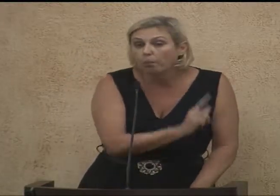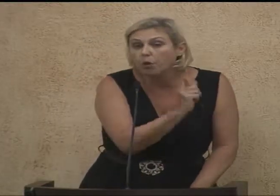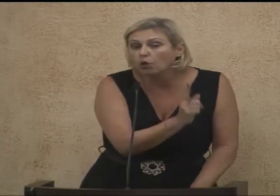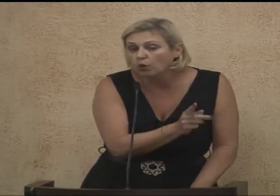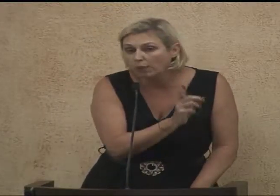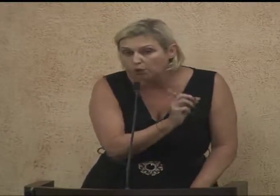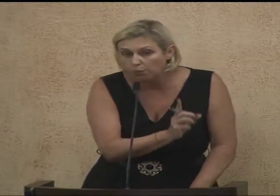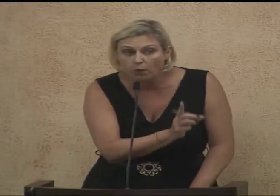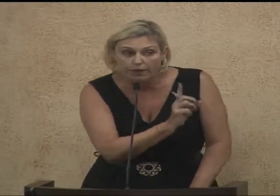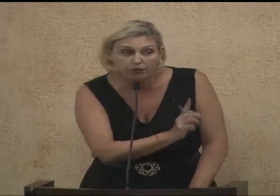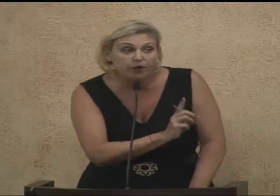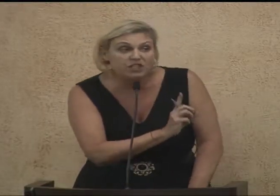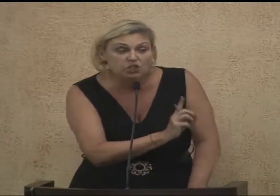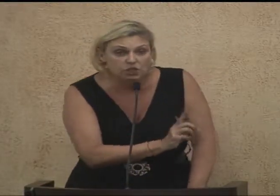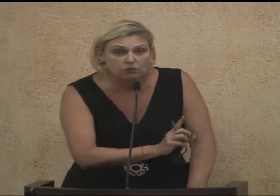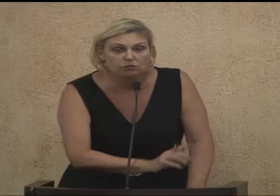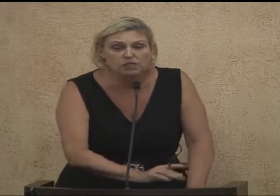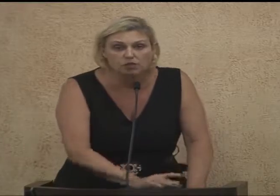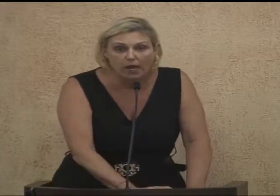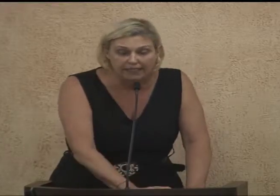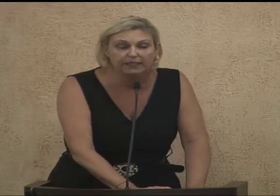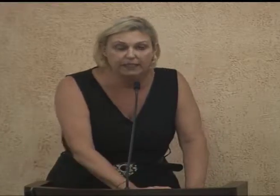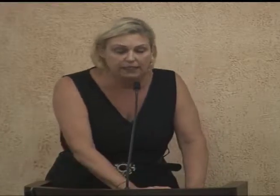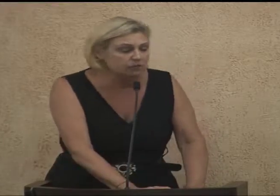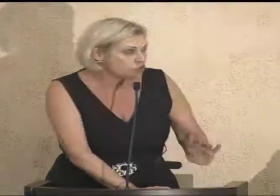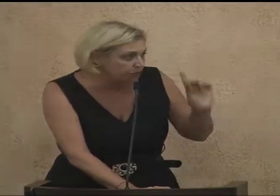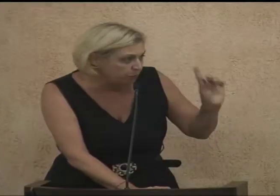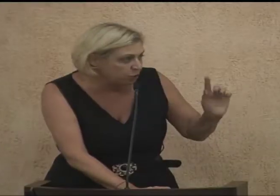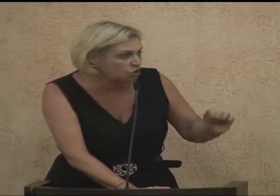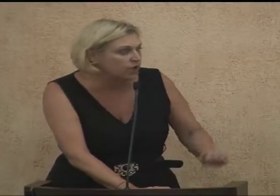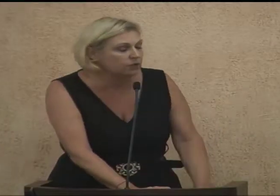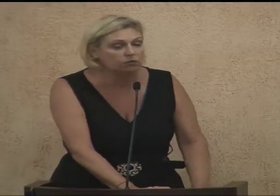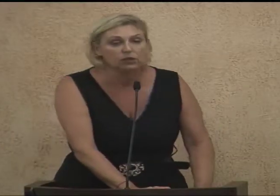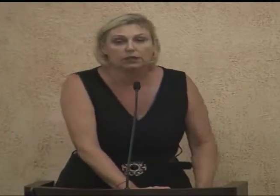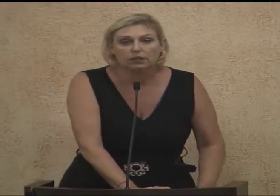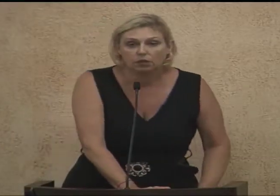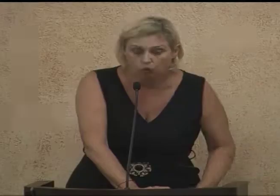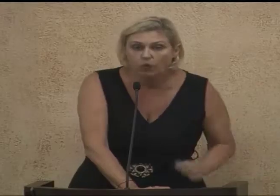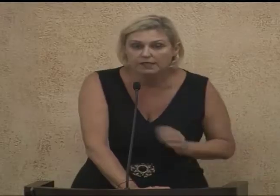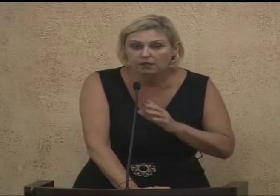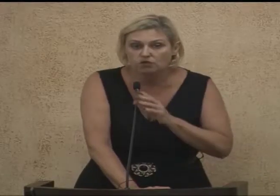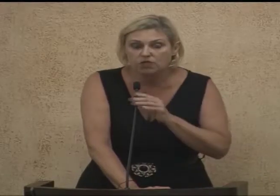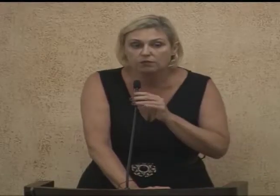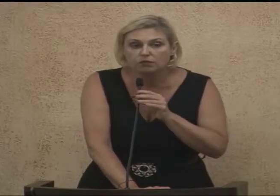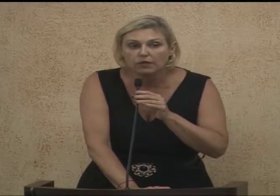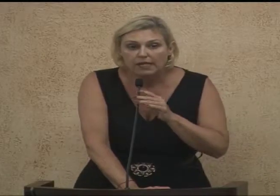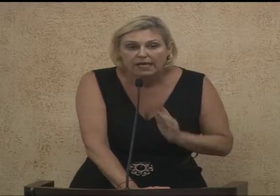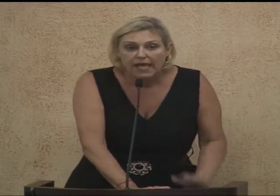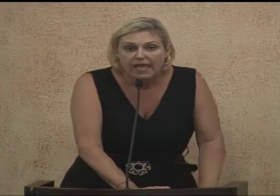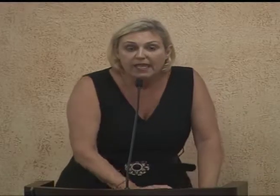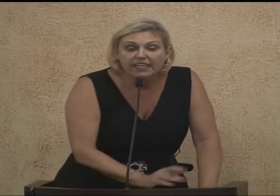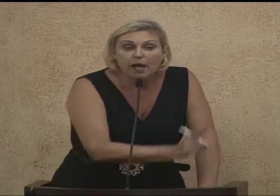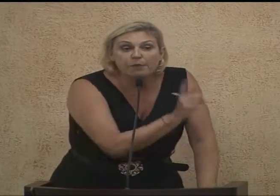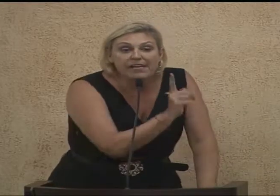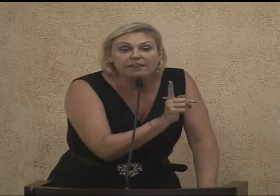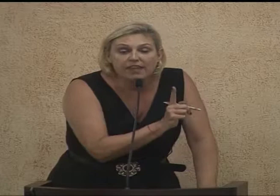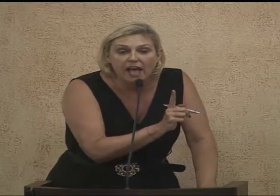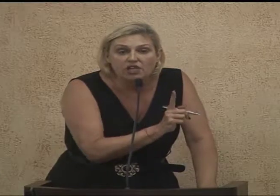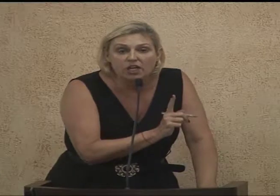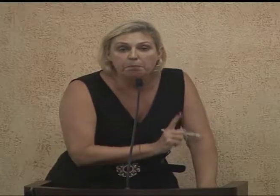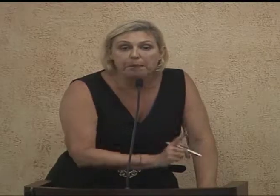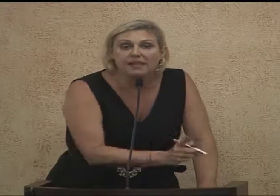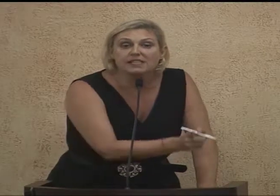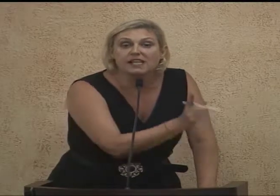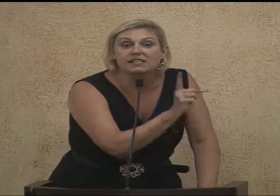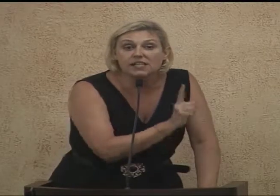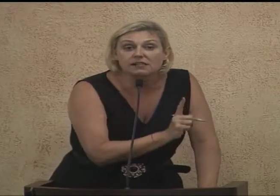que um ponto é muito bom, e não foi dito isso ainda aqui, sobre o projeto do Executivo, é que a